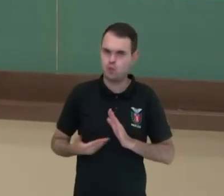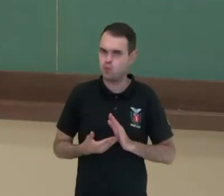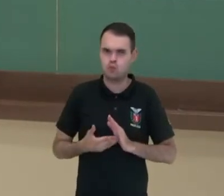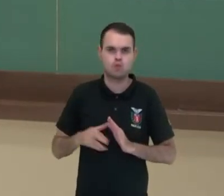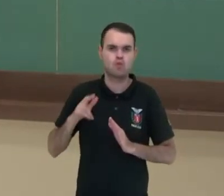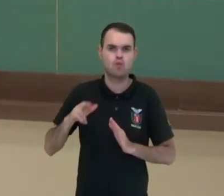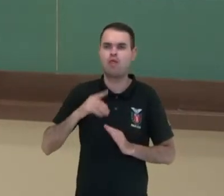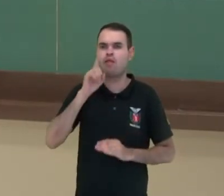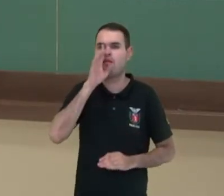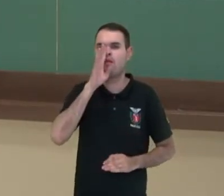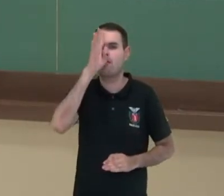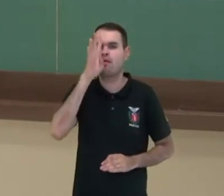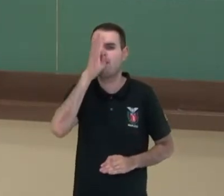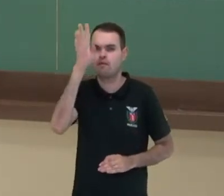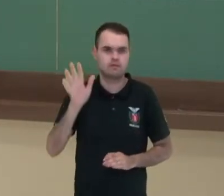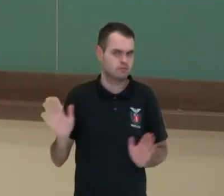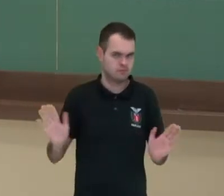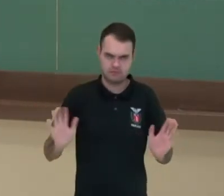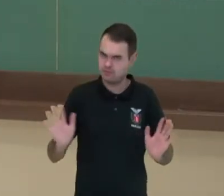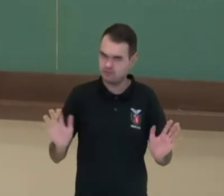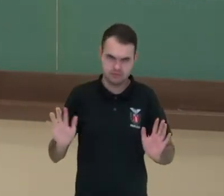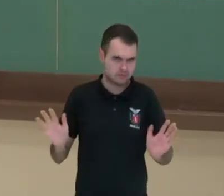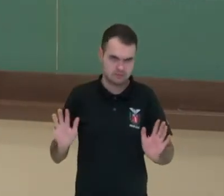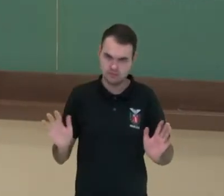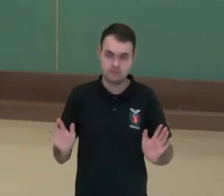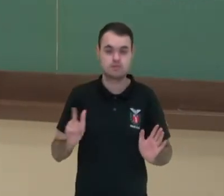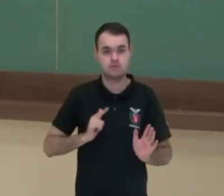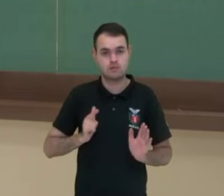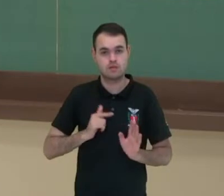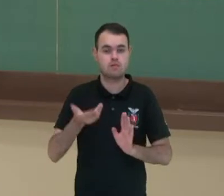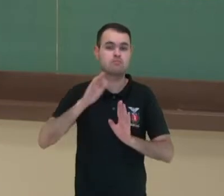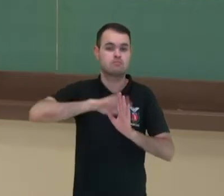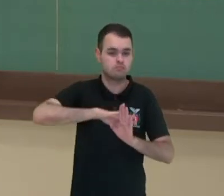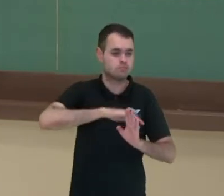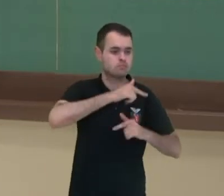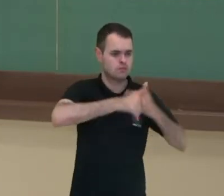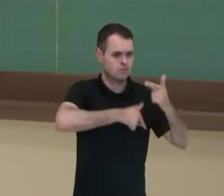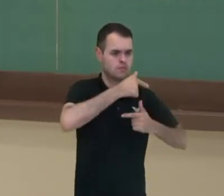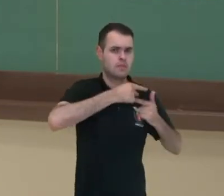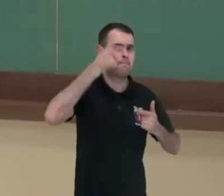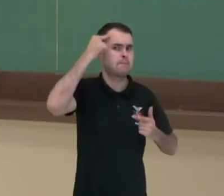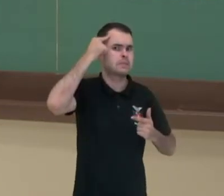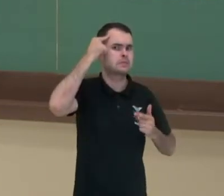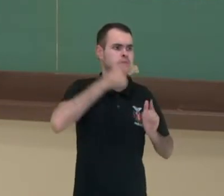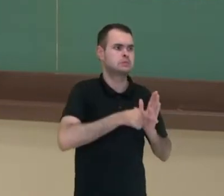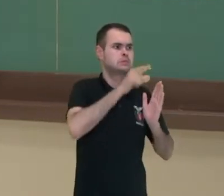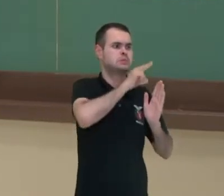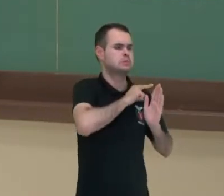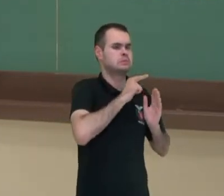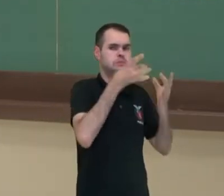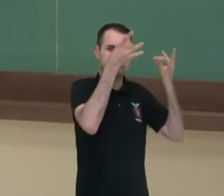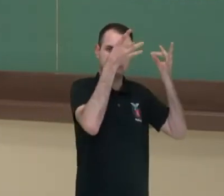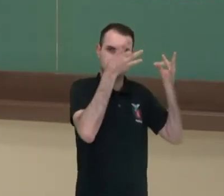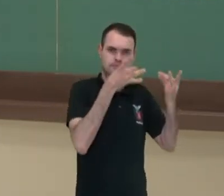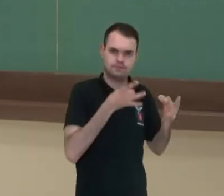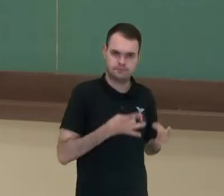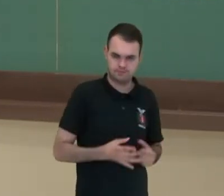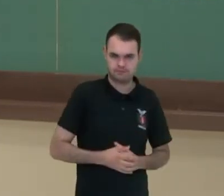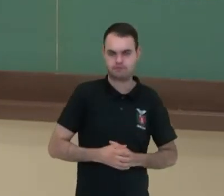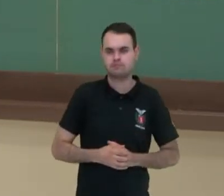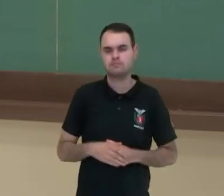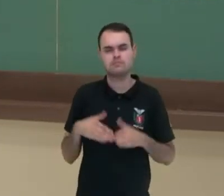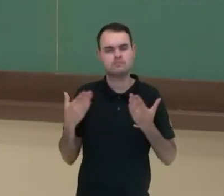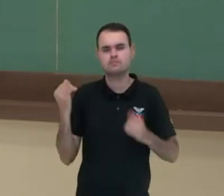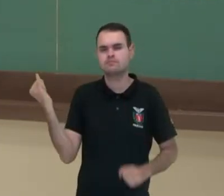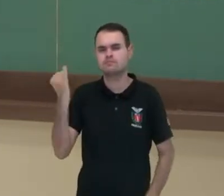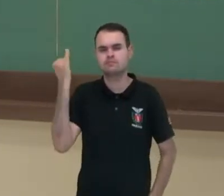assim de escrever de qualquer maneira, não. Tem um trabalho muito bem pensado assim dos historiadores. Bem legal. Qual a importância